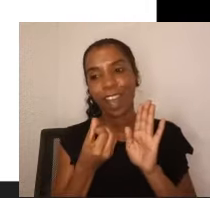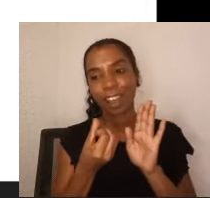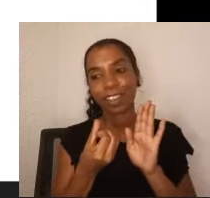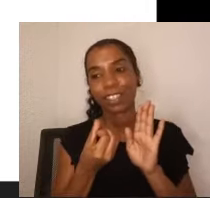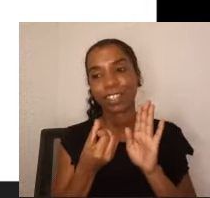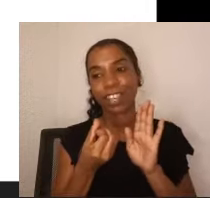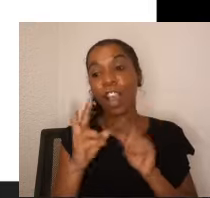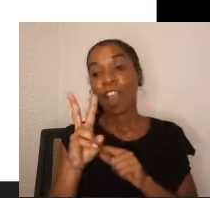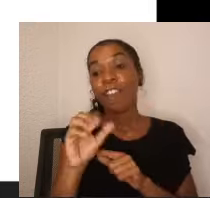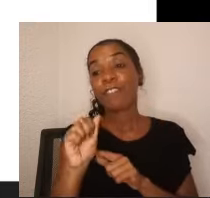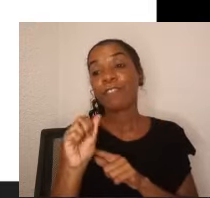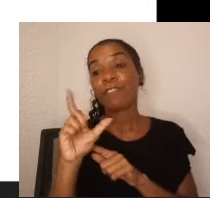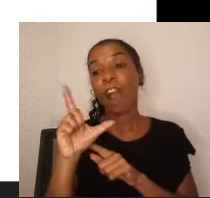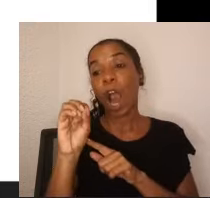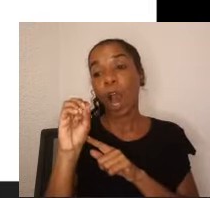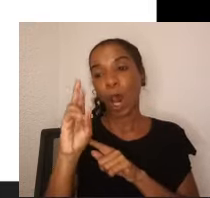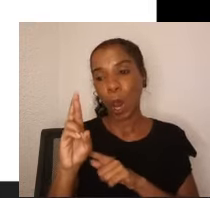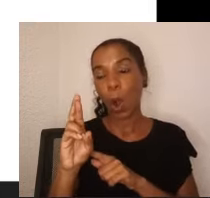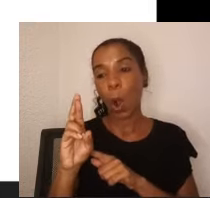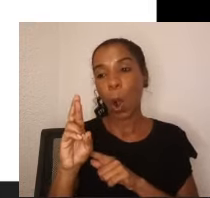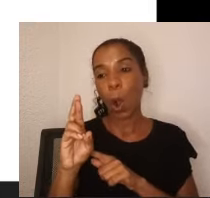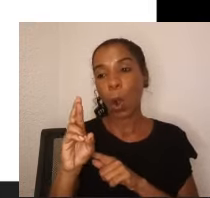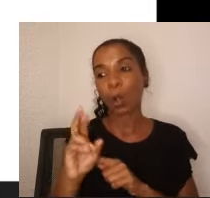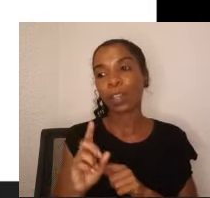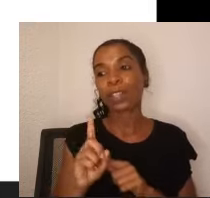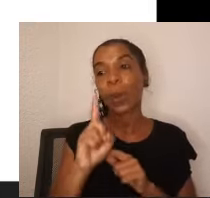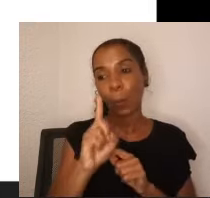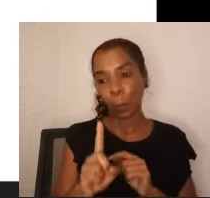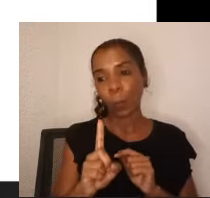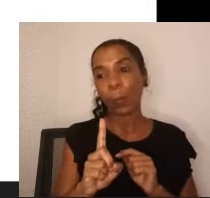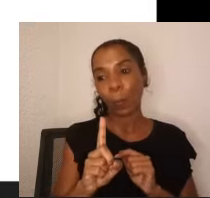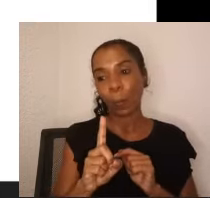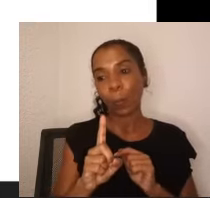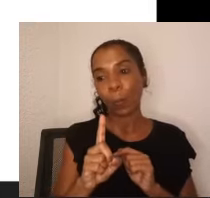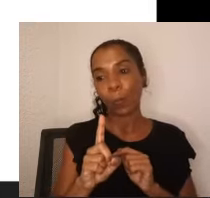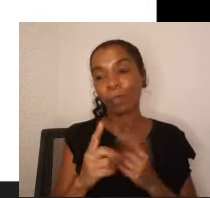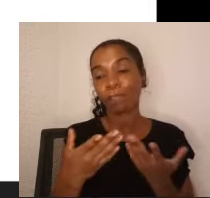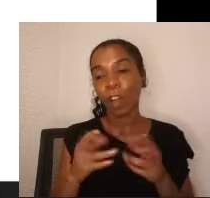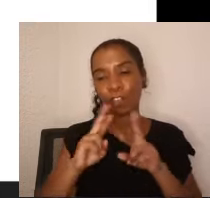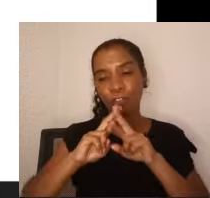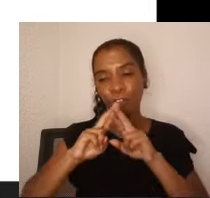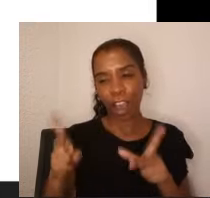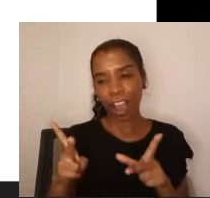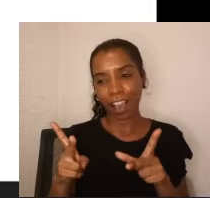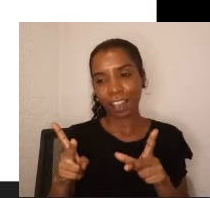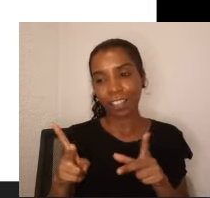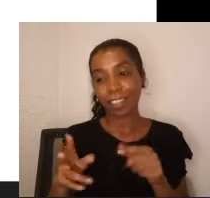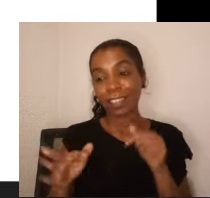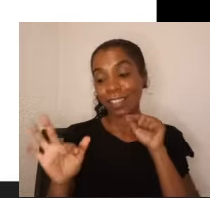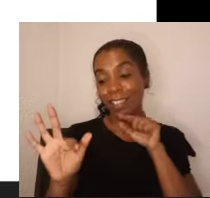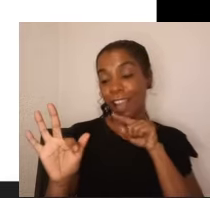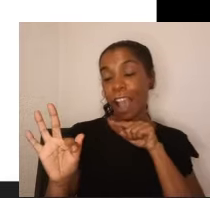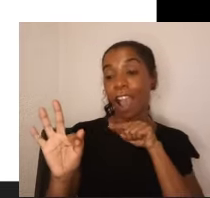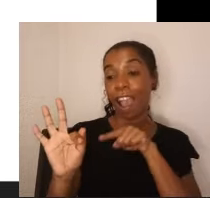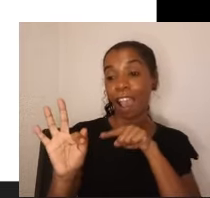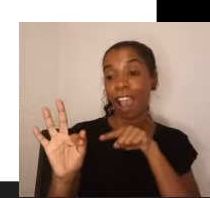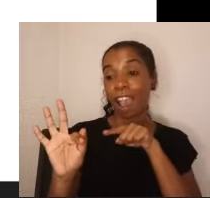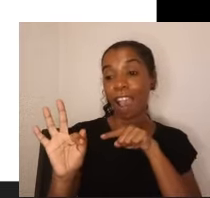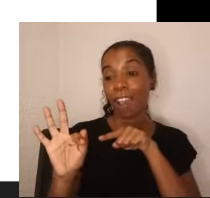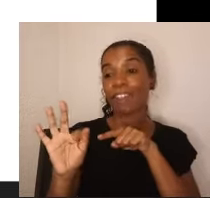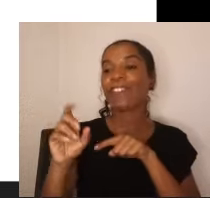1. São valores diferentes, né? Então, isso mostra que a f ela é